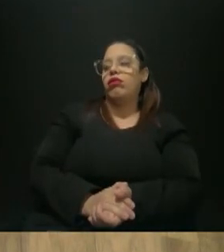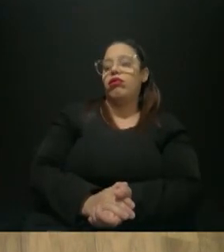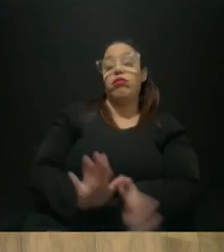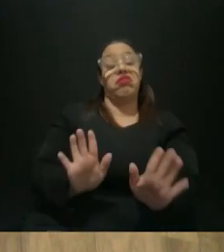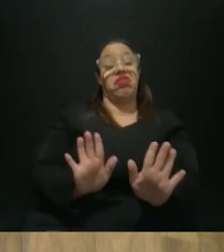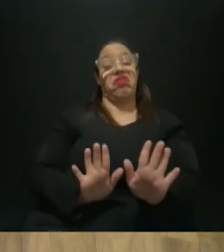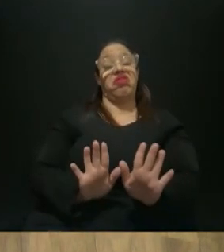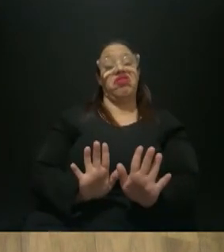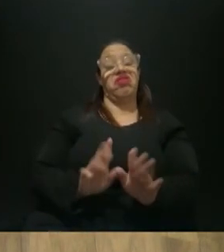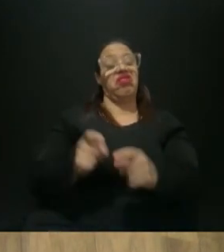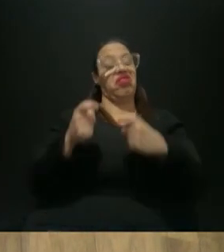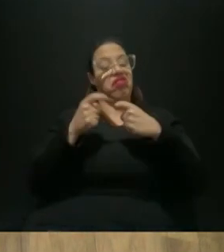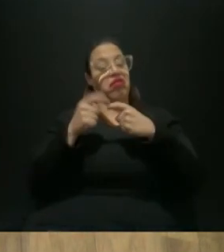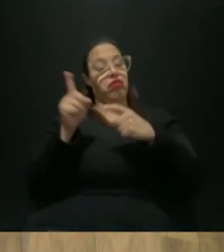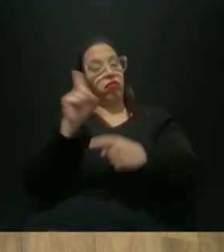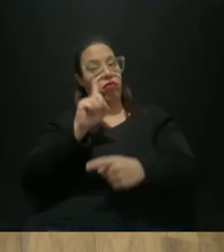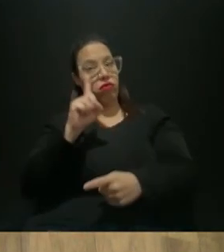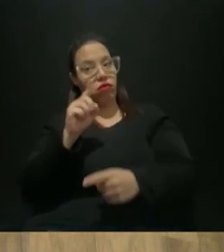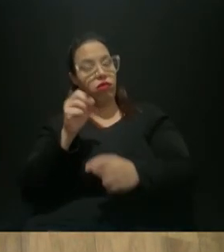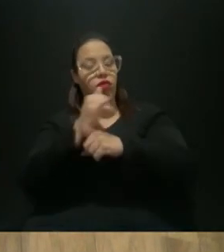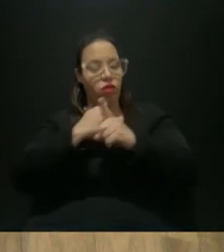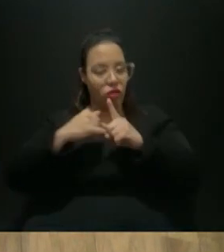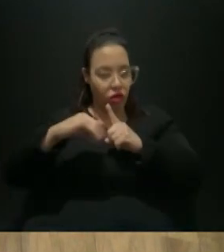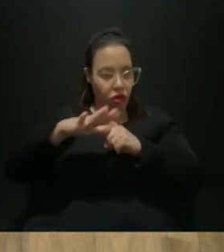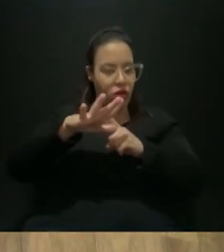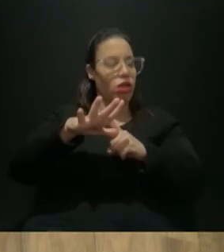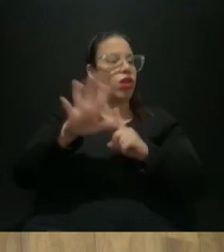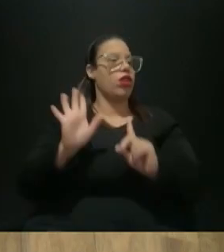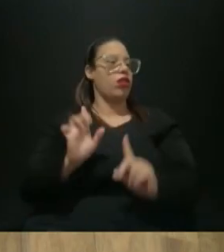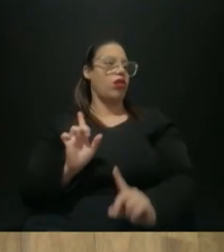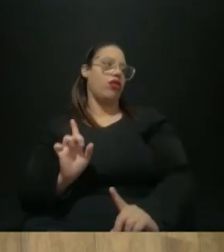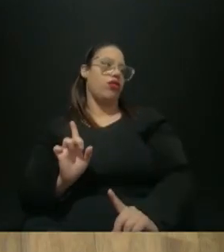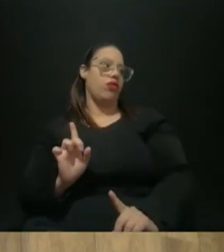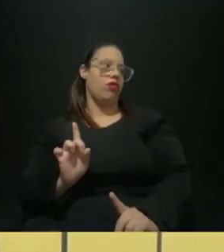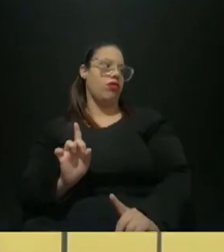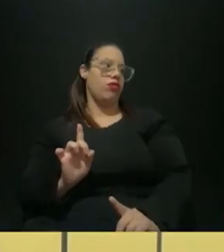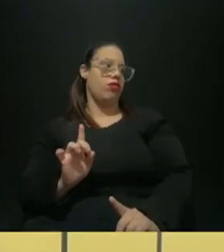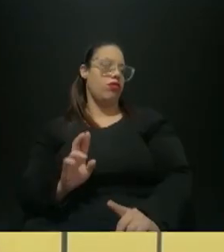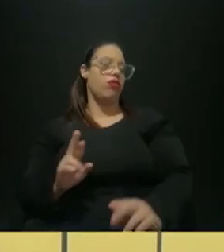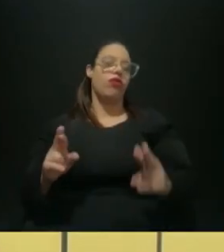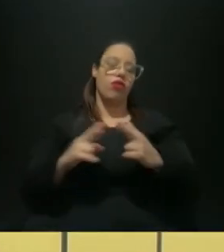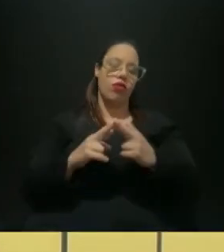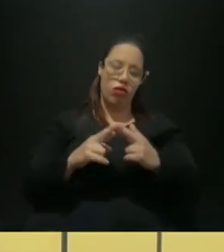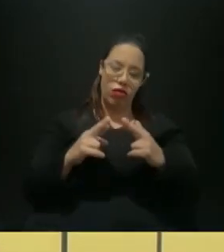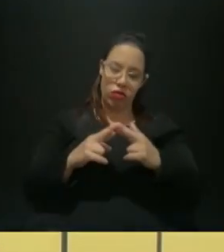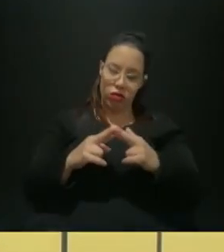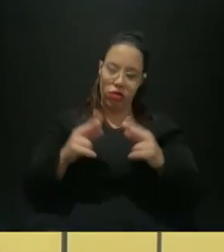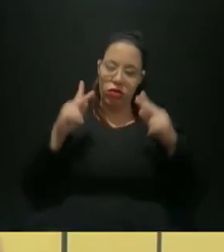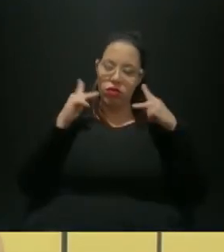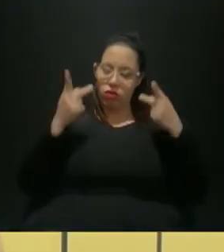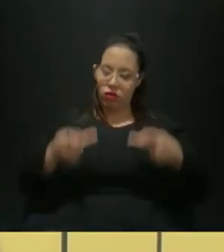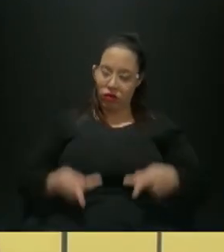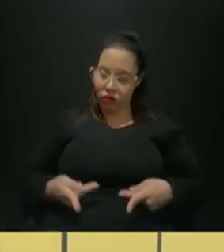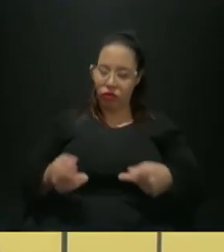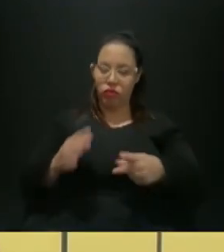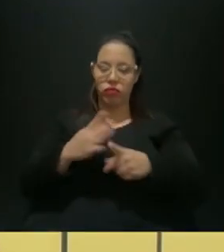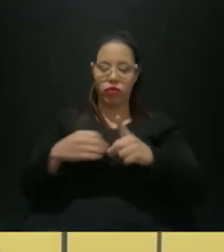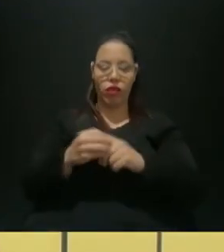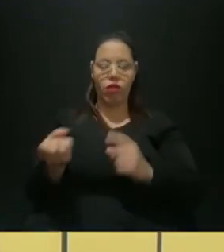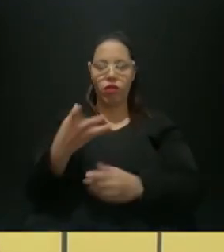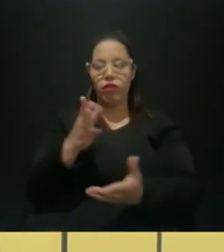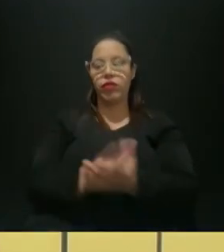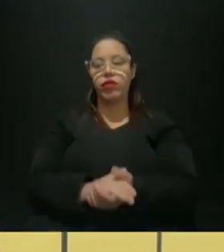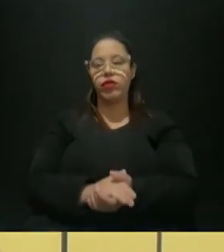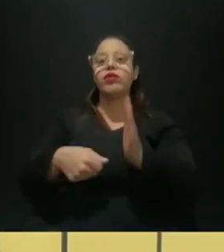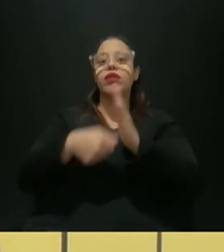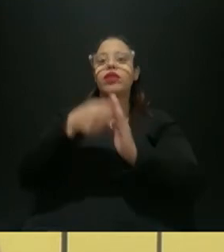uma questão social. Tá. É uma questão realmente de relacionamento humano dentro da sociedade moderna. E tem mais uma coisa